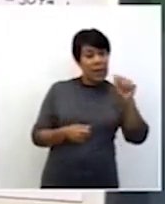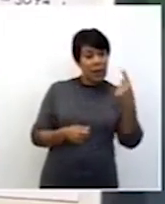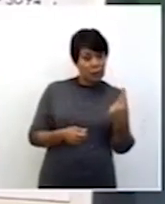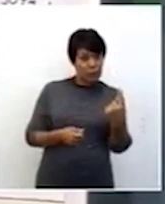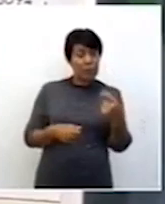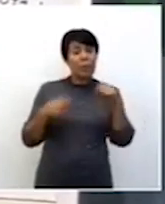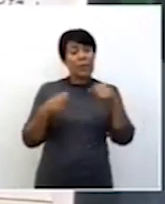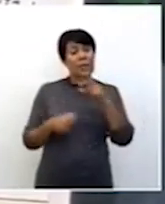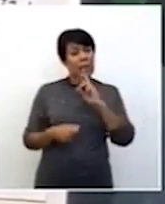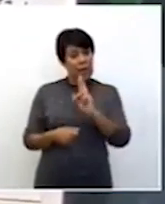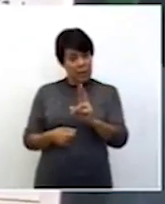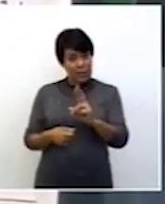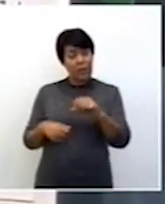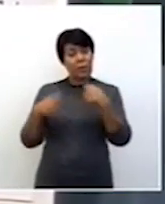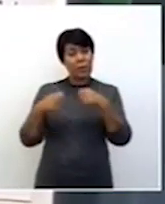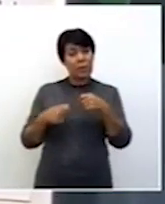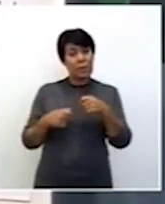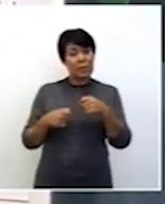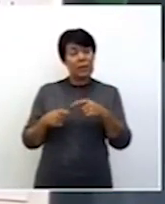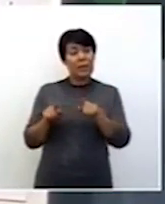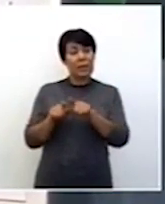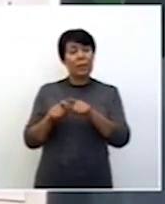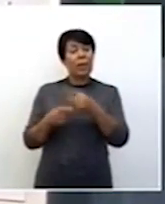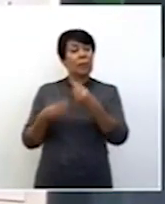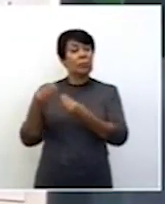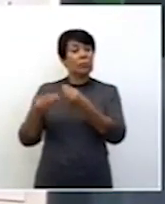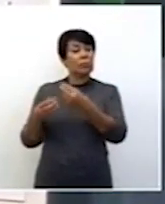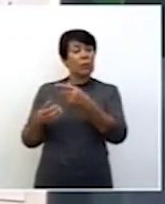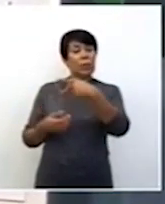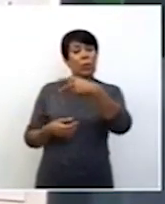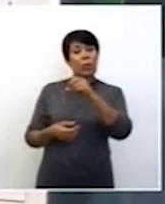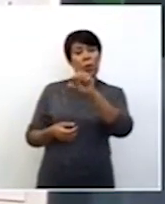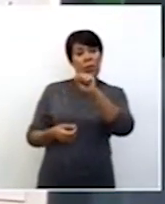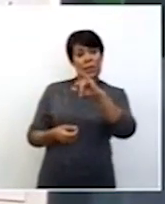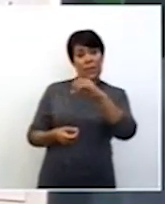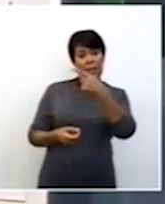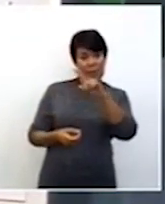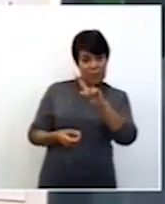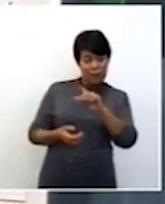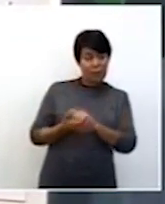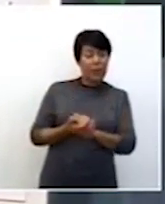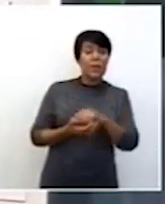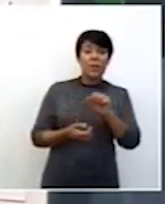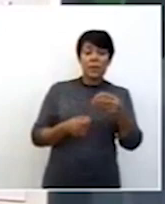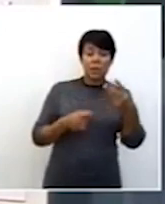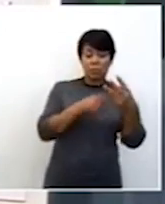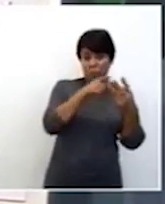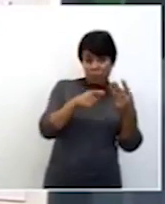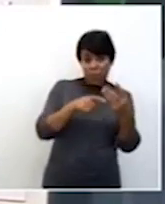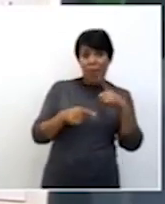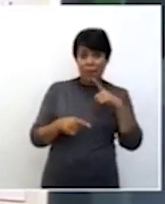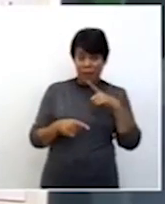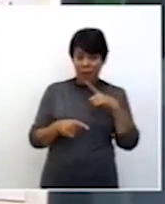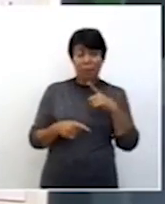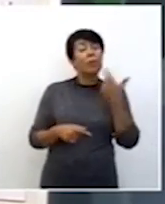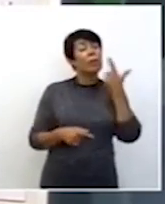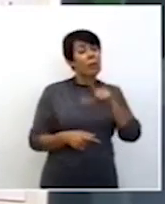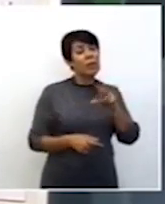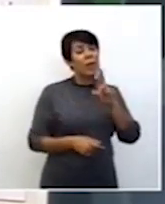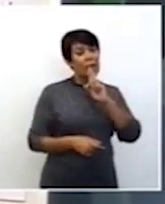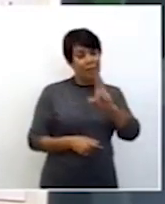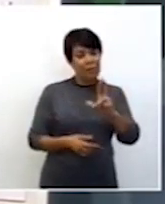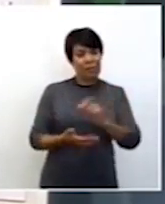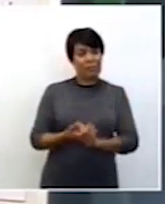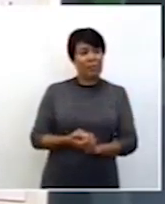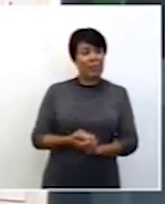da razão, preciso da posição. Tem os 3, você resolve, beleza? Tomem